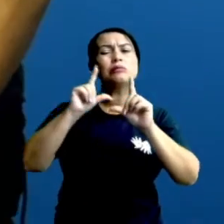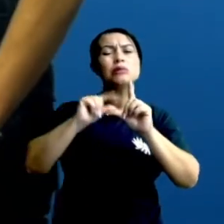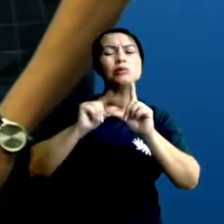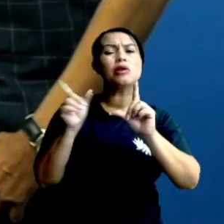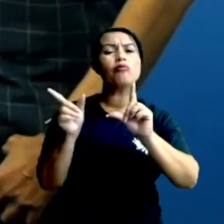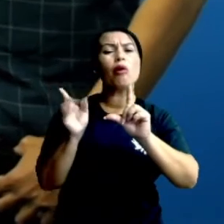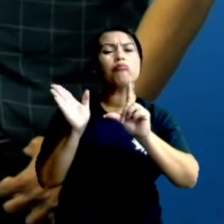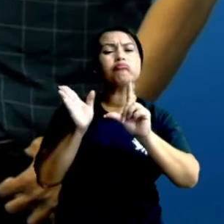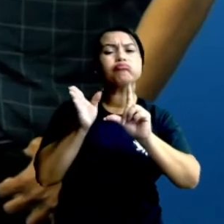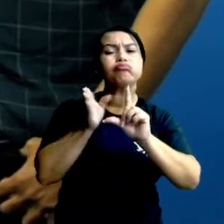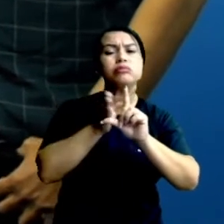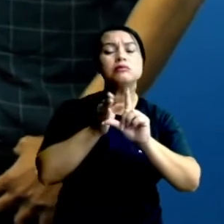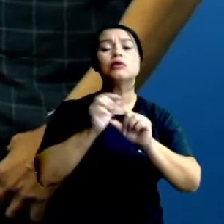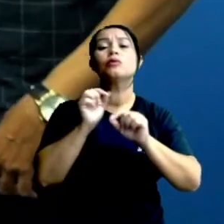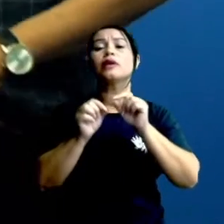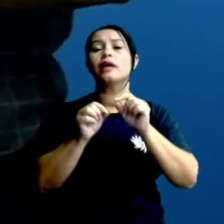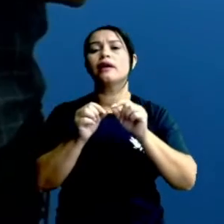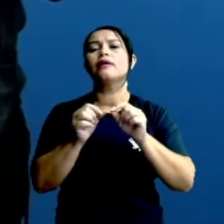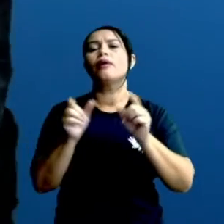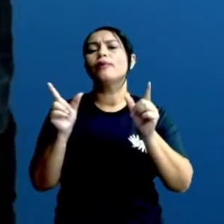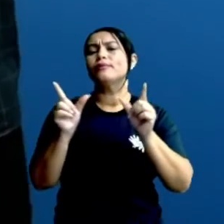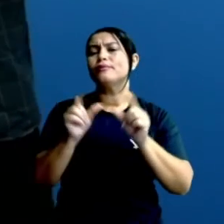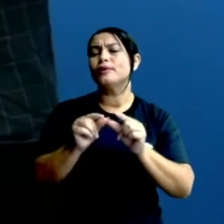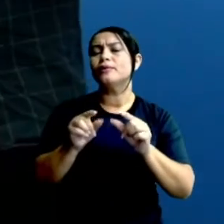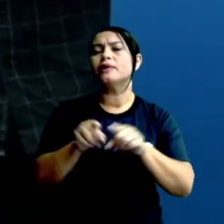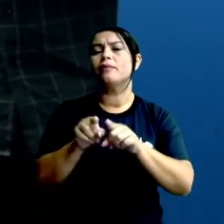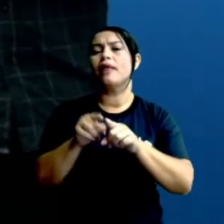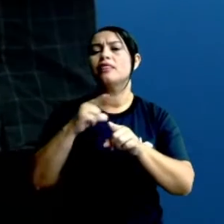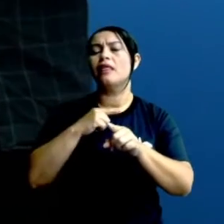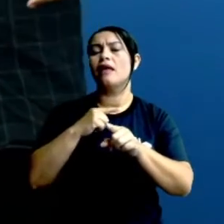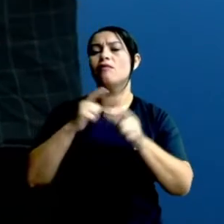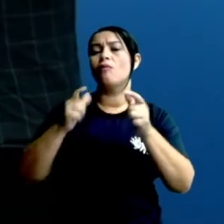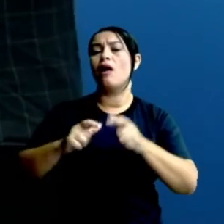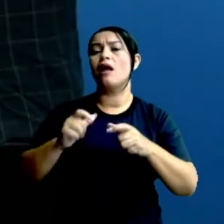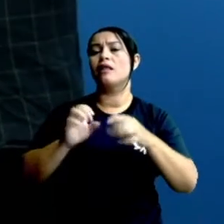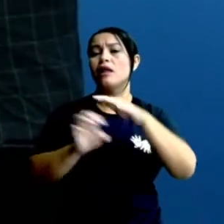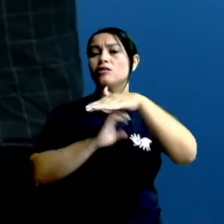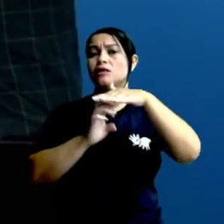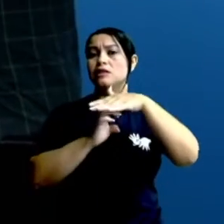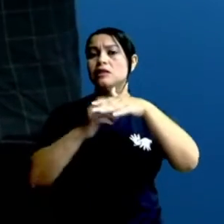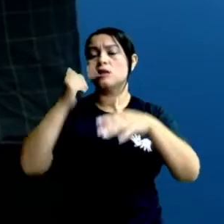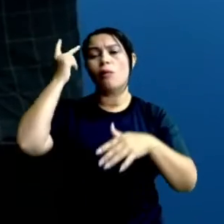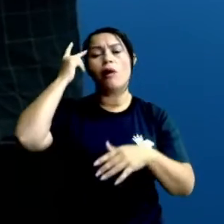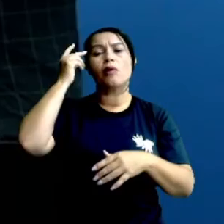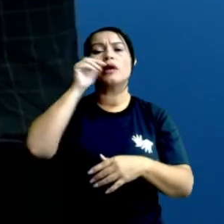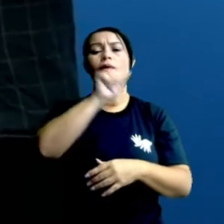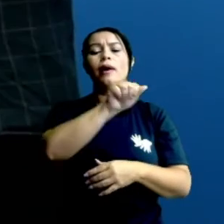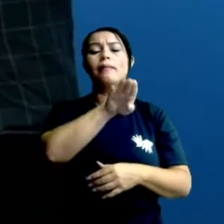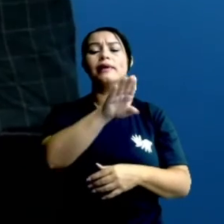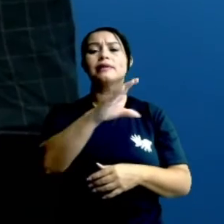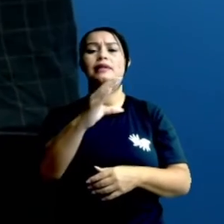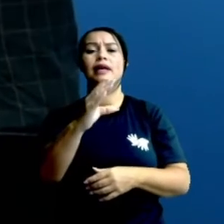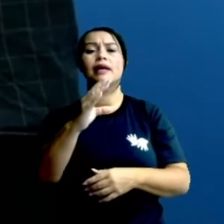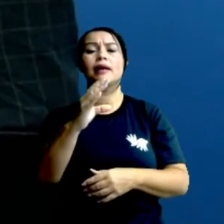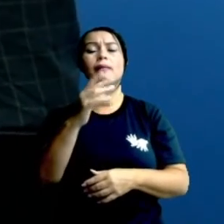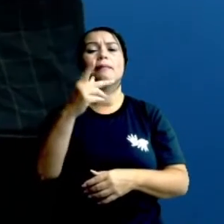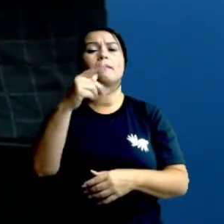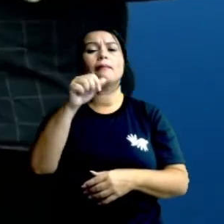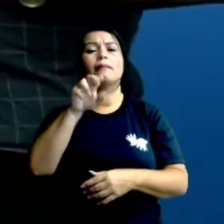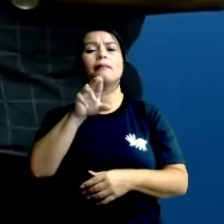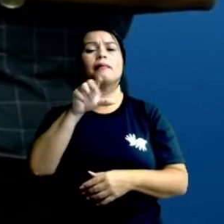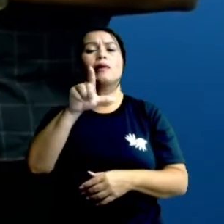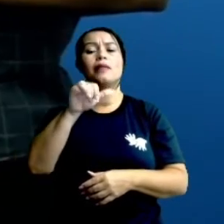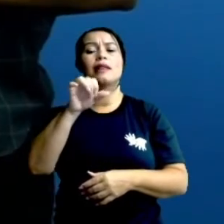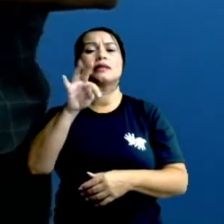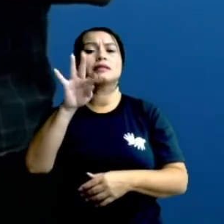naquele ano. E aí eu trago um destaque para a área mais industrializada do estado de São Paulo, que é o ABC Paulista. Então, por que